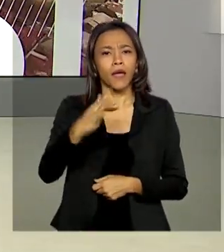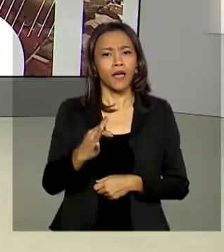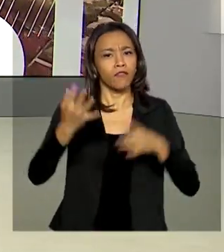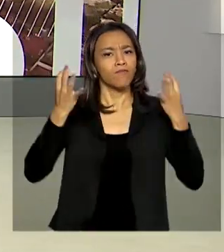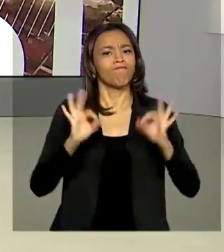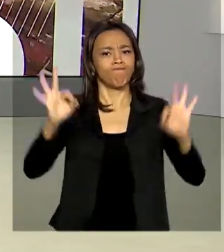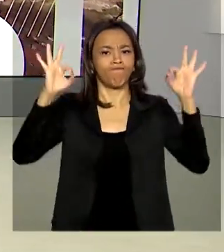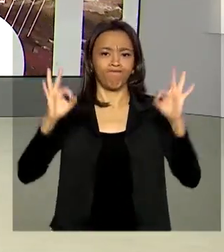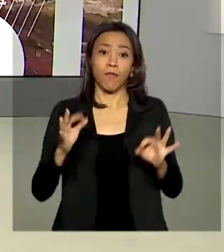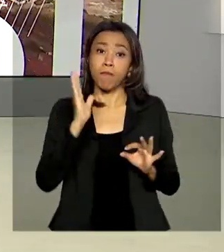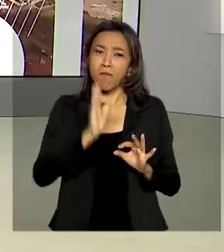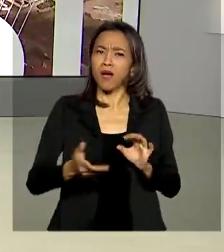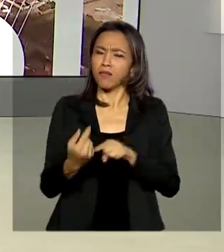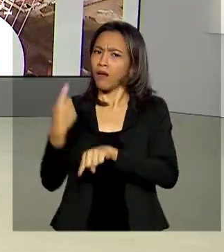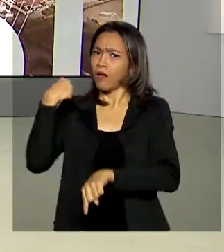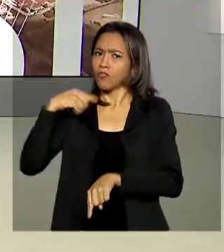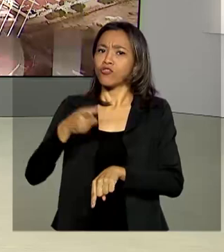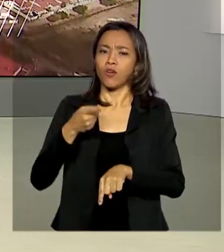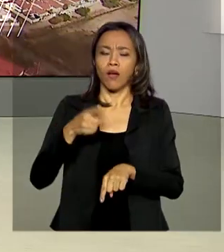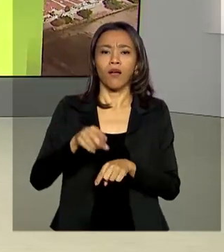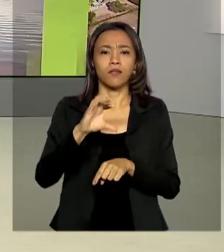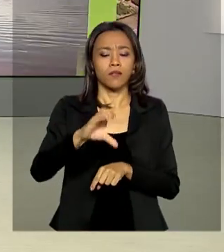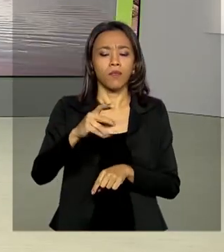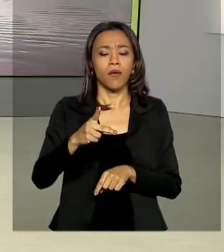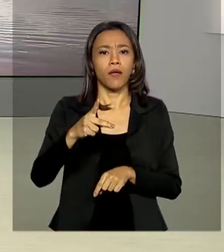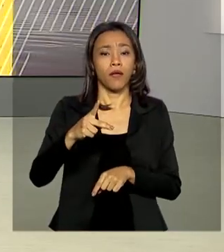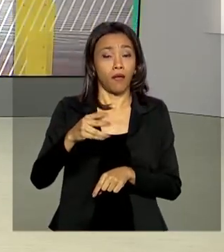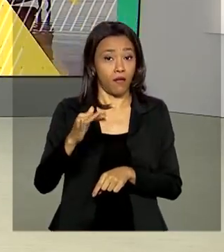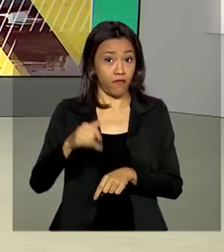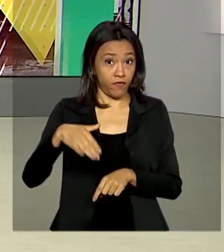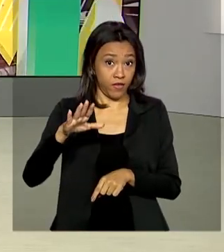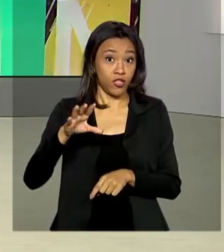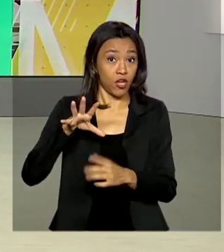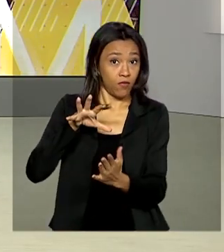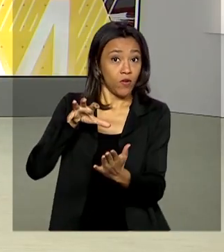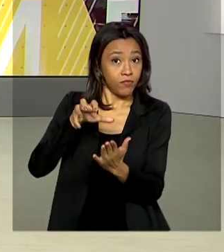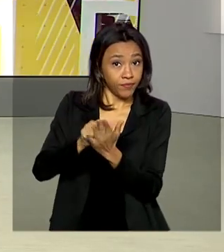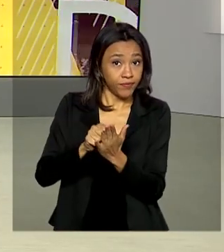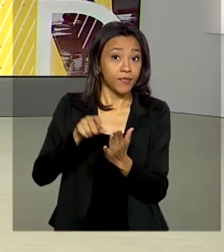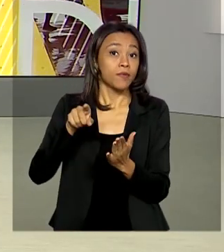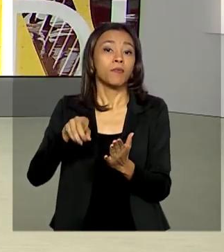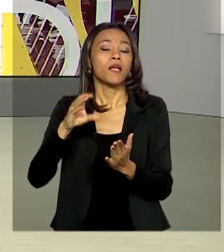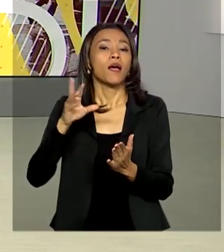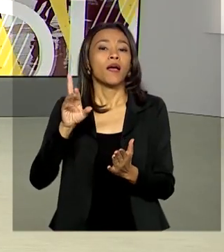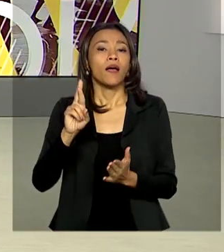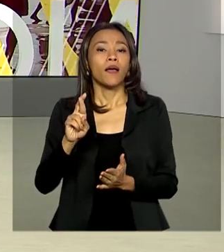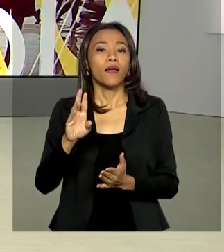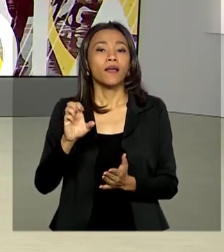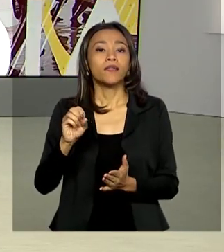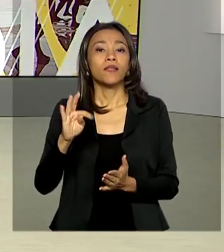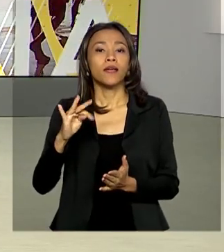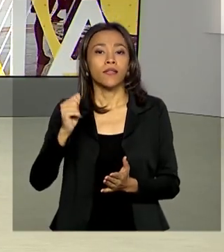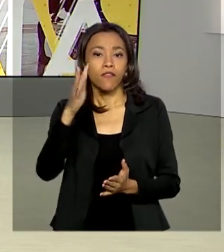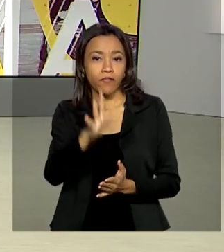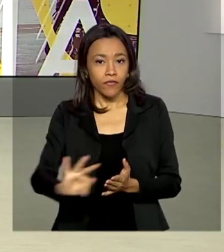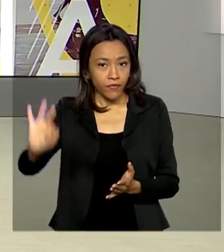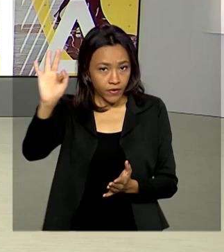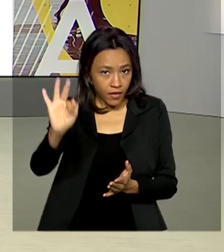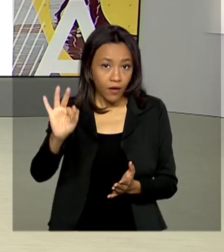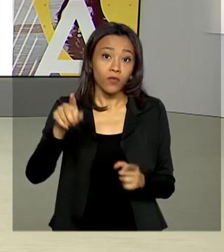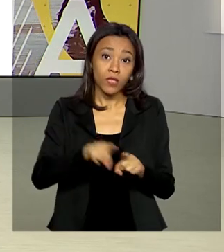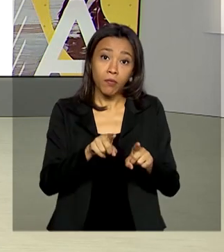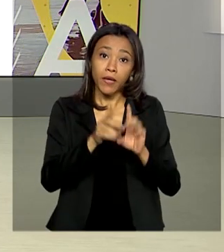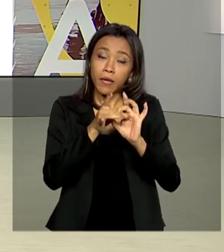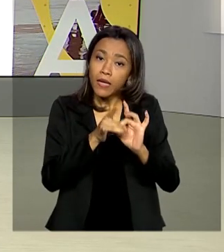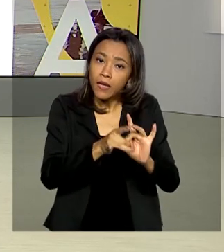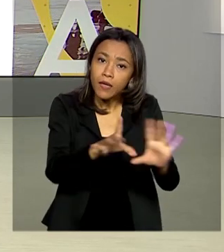90 mil cpf foram regularizados no último fim de semana pela receita federal e para dar mais agilidade à receita liberou ainda a